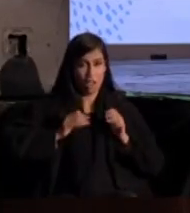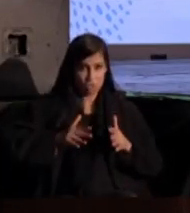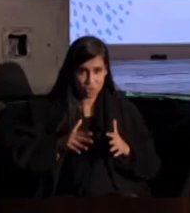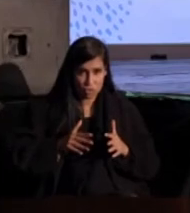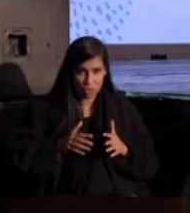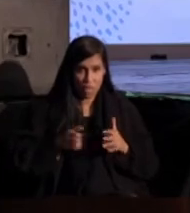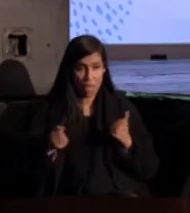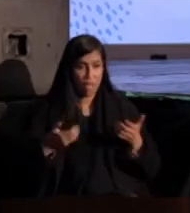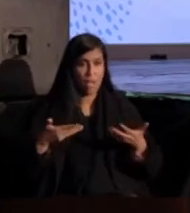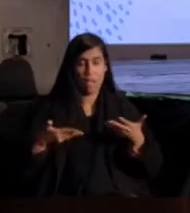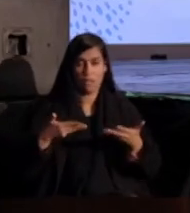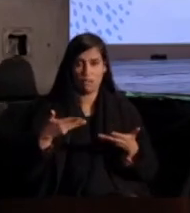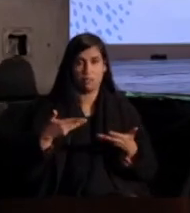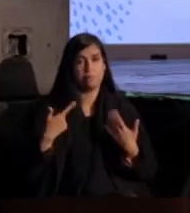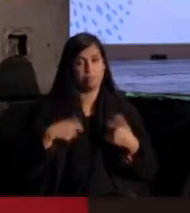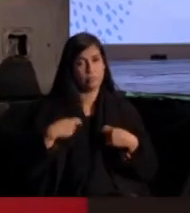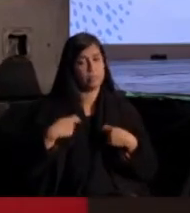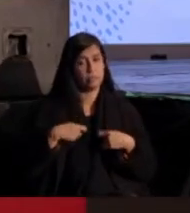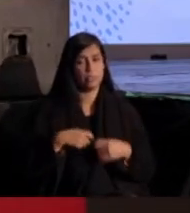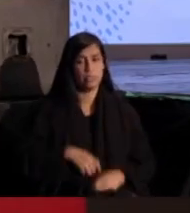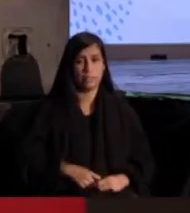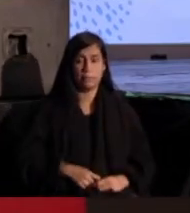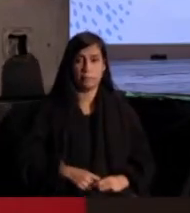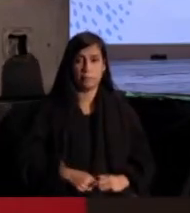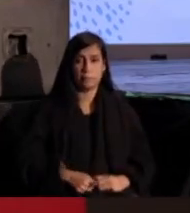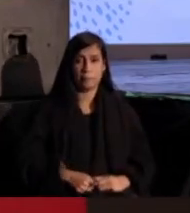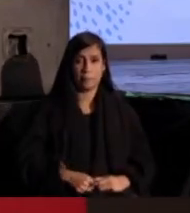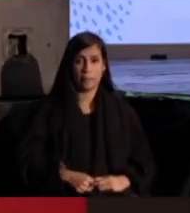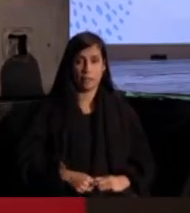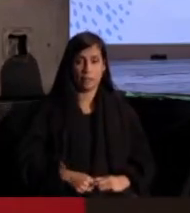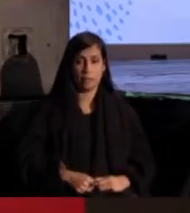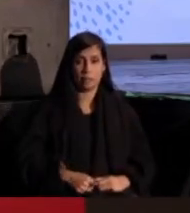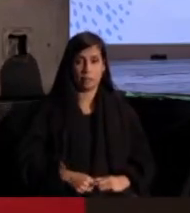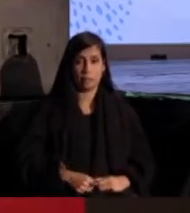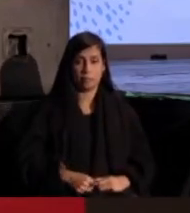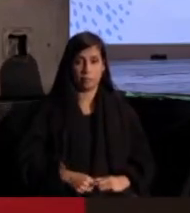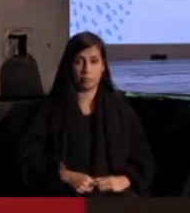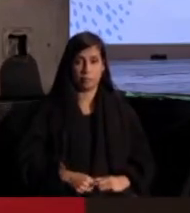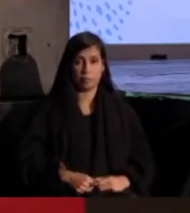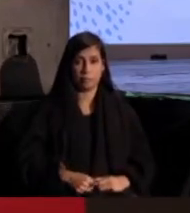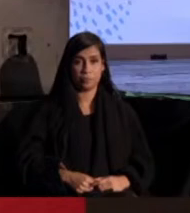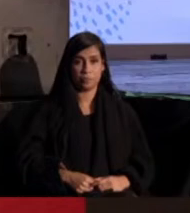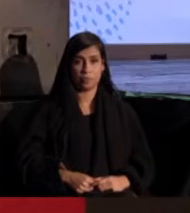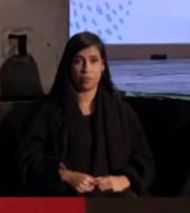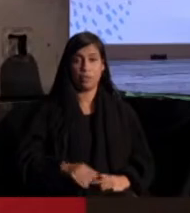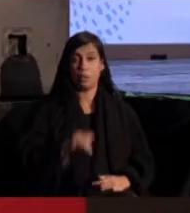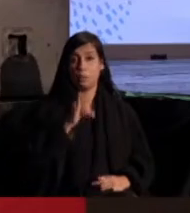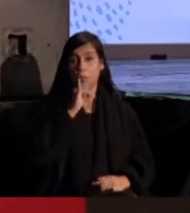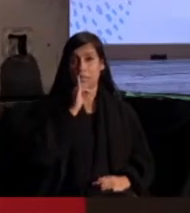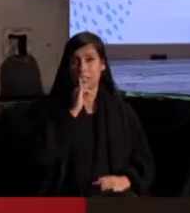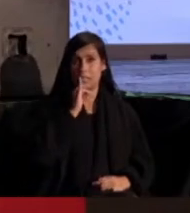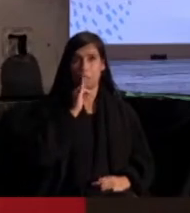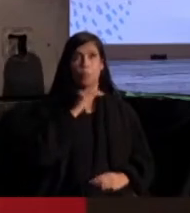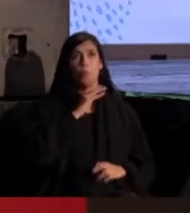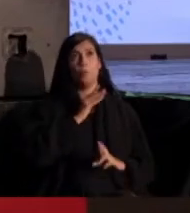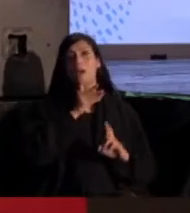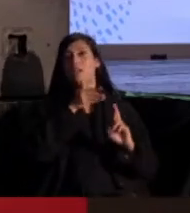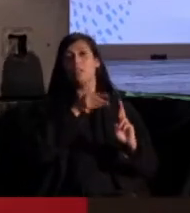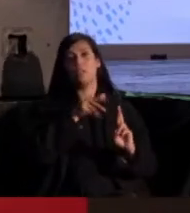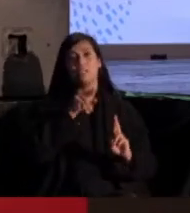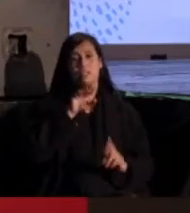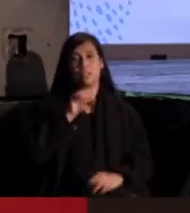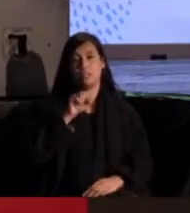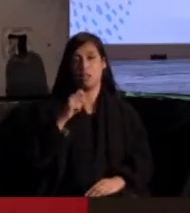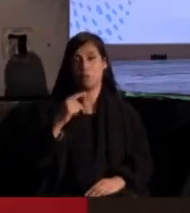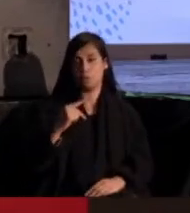aí uma referência a Hugo Spinelli, né, da Universidade de Lanús, que esteve conosco quarta-feira passada,